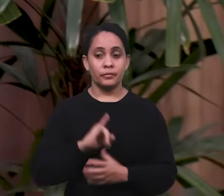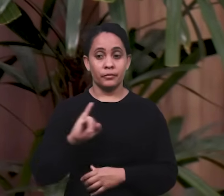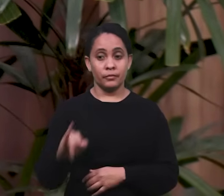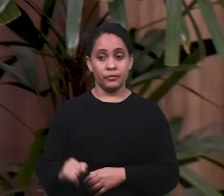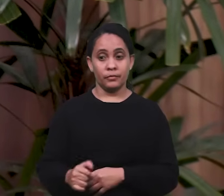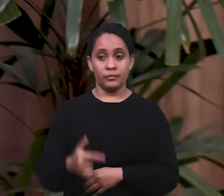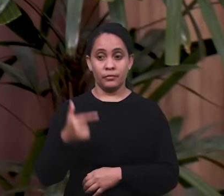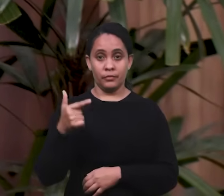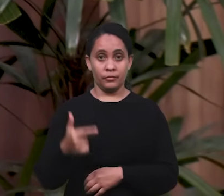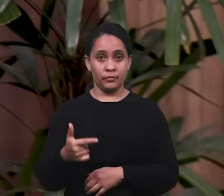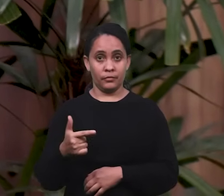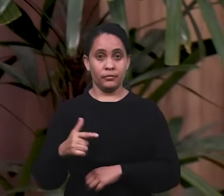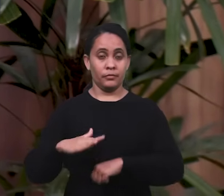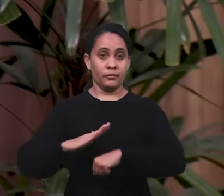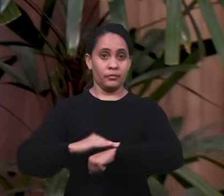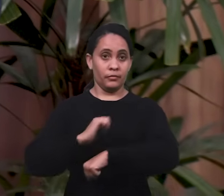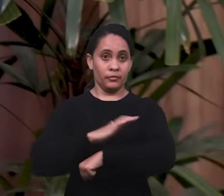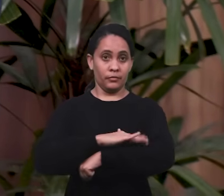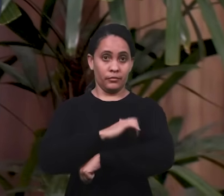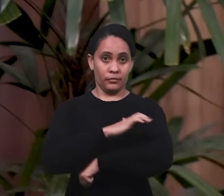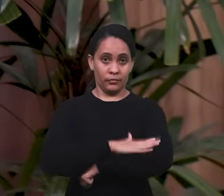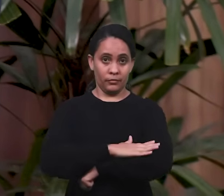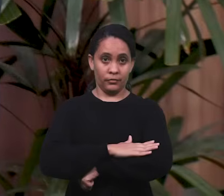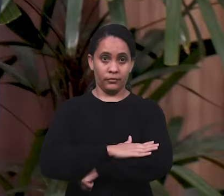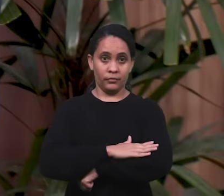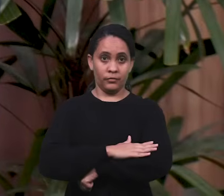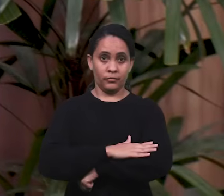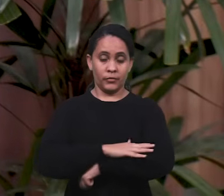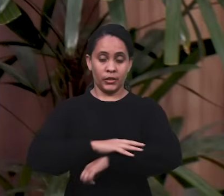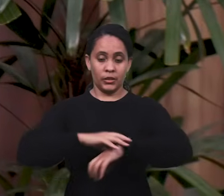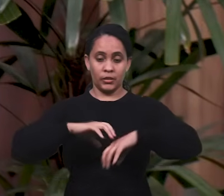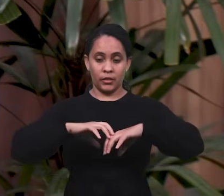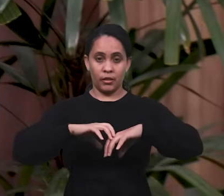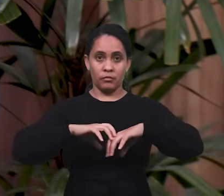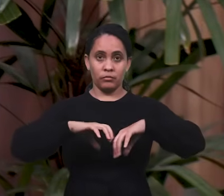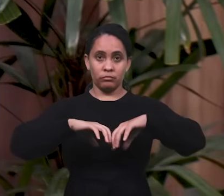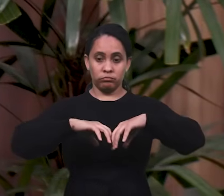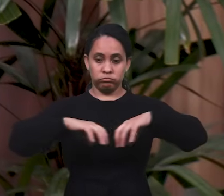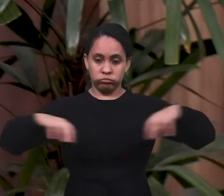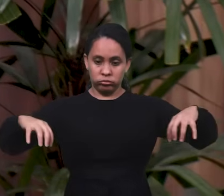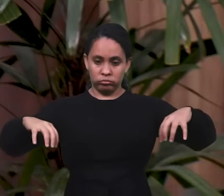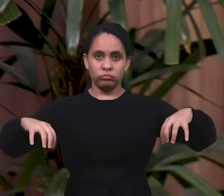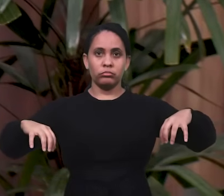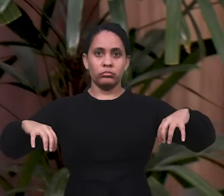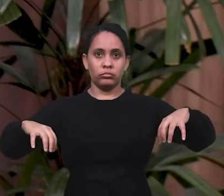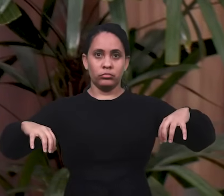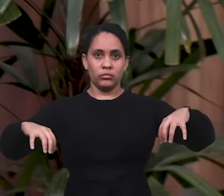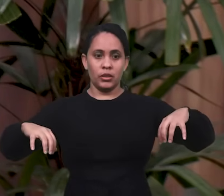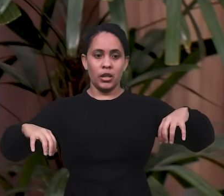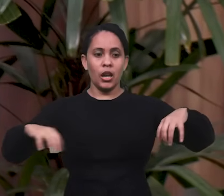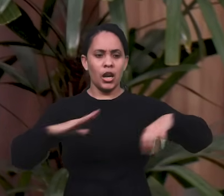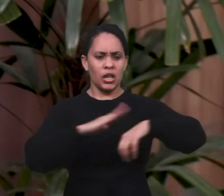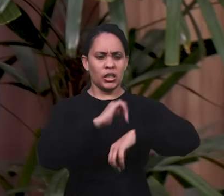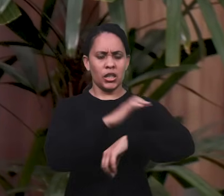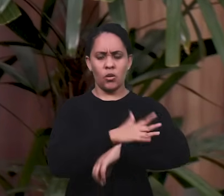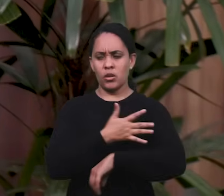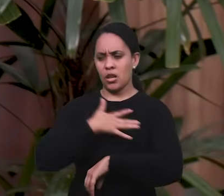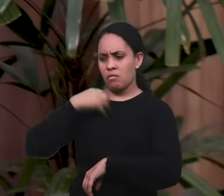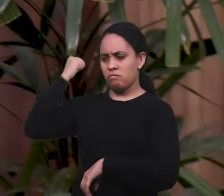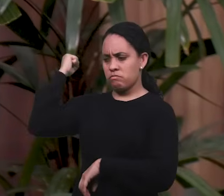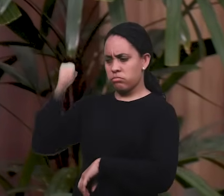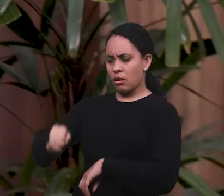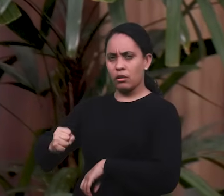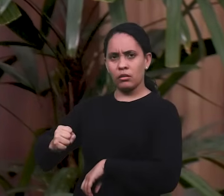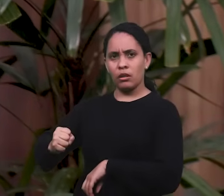e Esaú se reconciliaram depois de 20 anos sem se falar, Tinha até jurado de